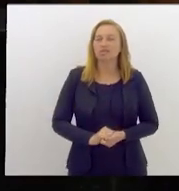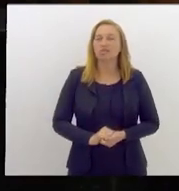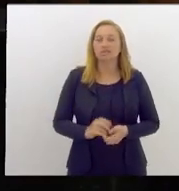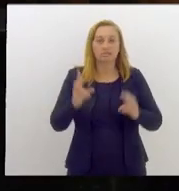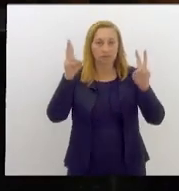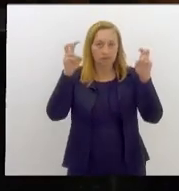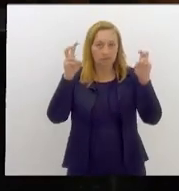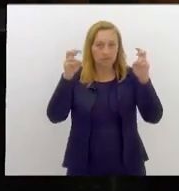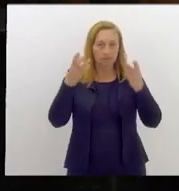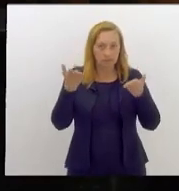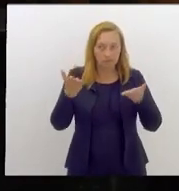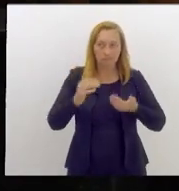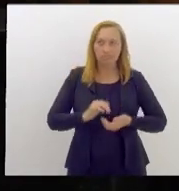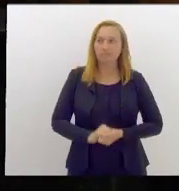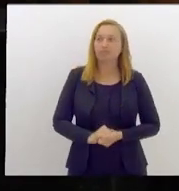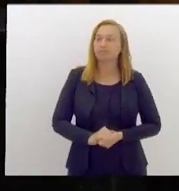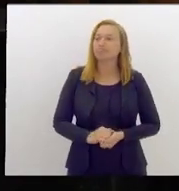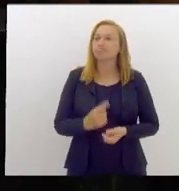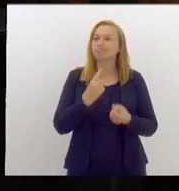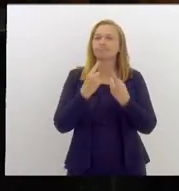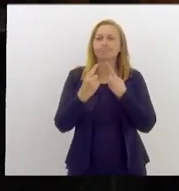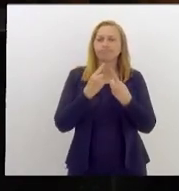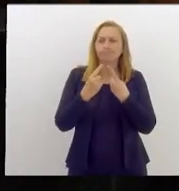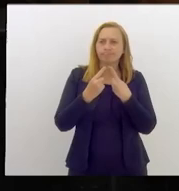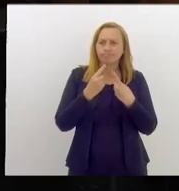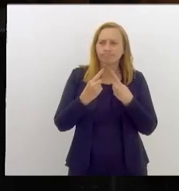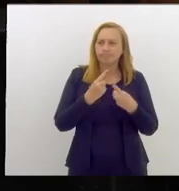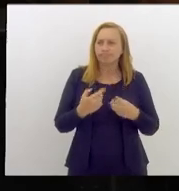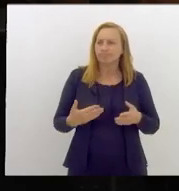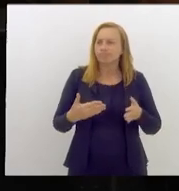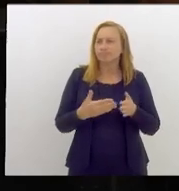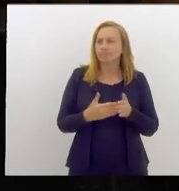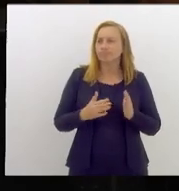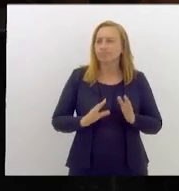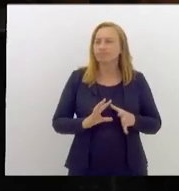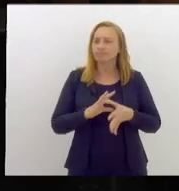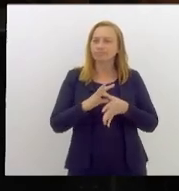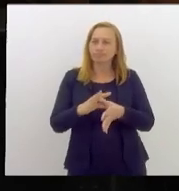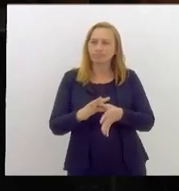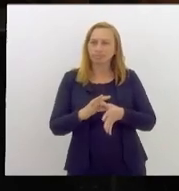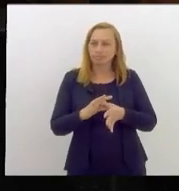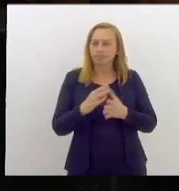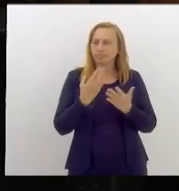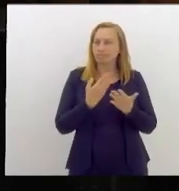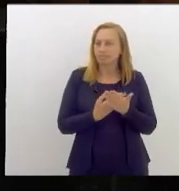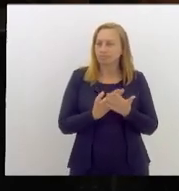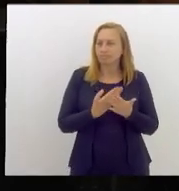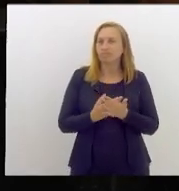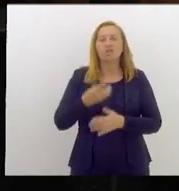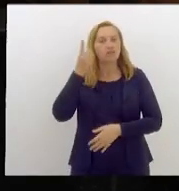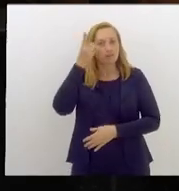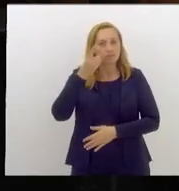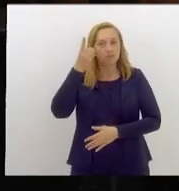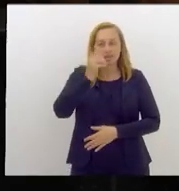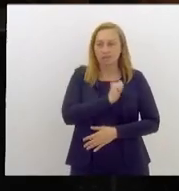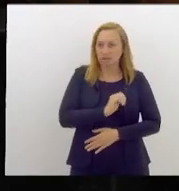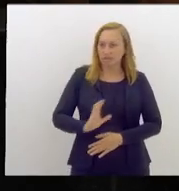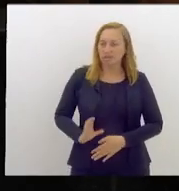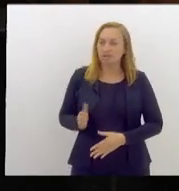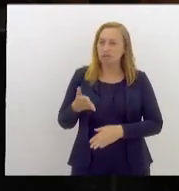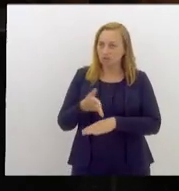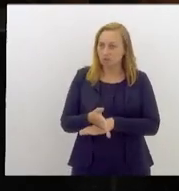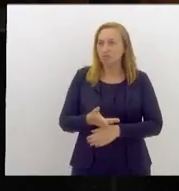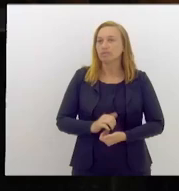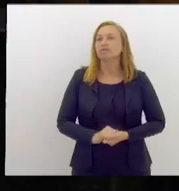essas questões que discutimos até no colégio de líderes quando chegou lá o deputado André Siciliano